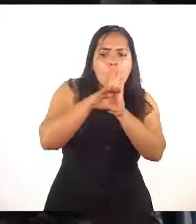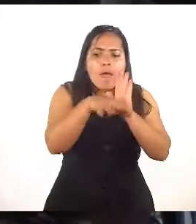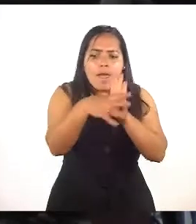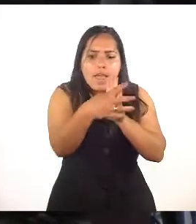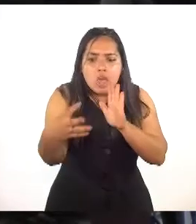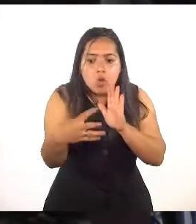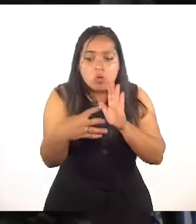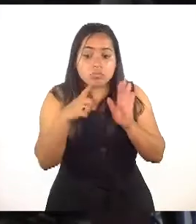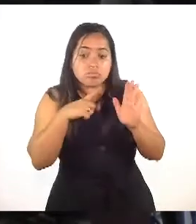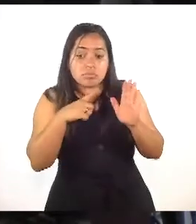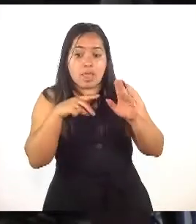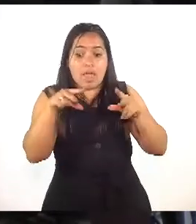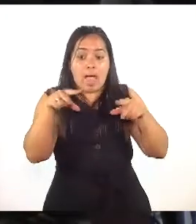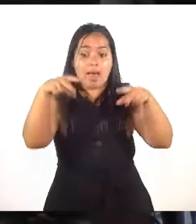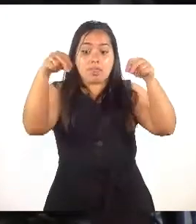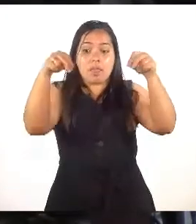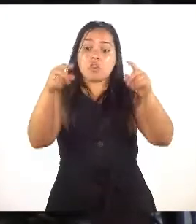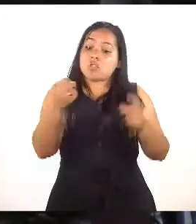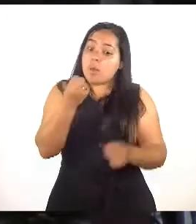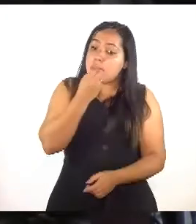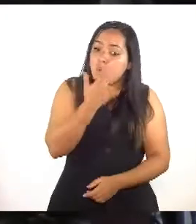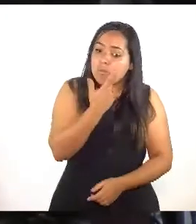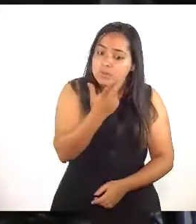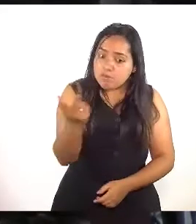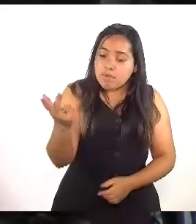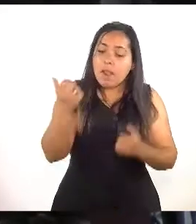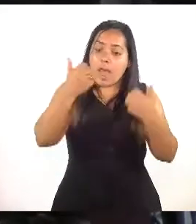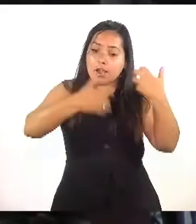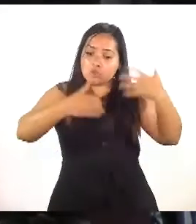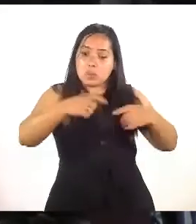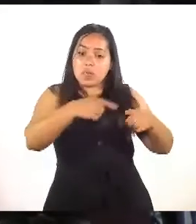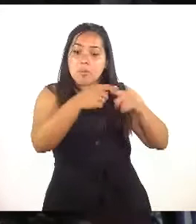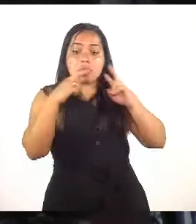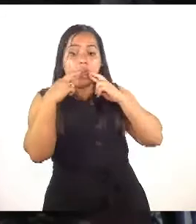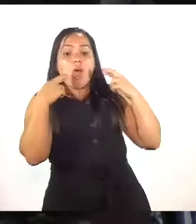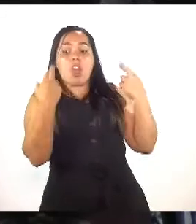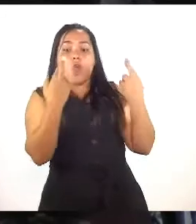mas é bom que se fale, porque a audiência é pública, para que todos que